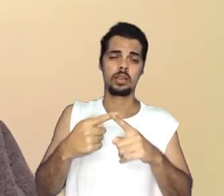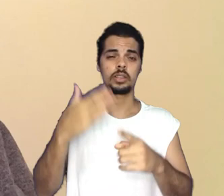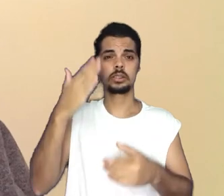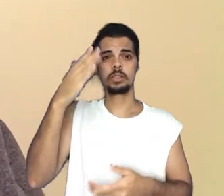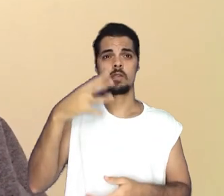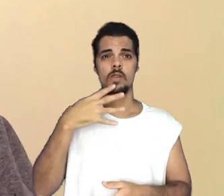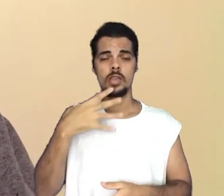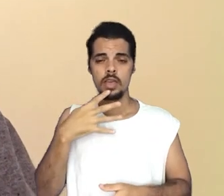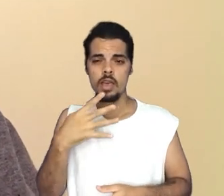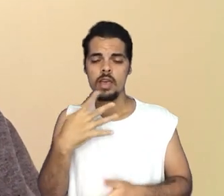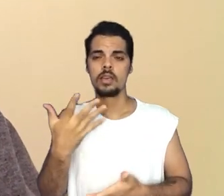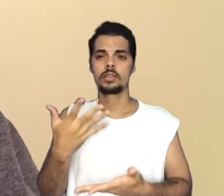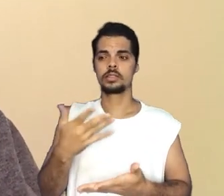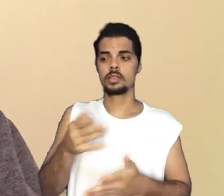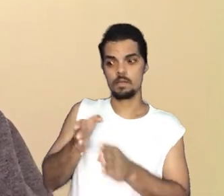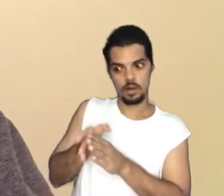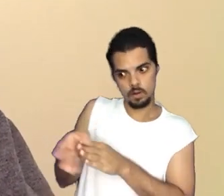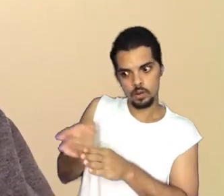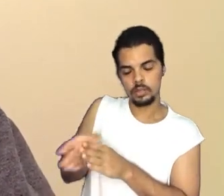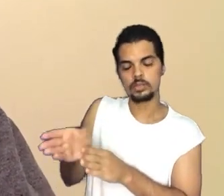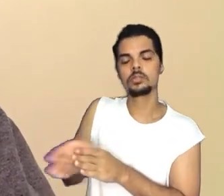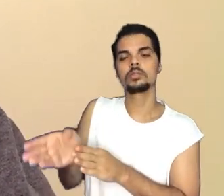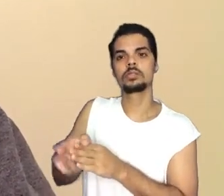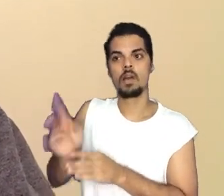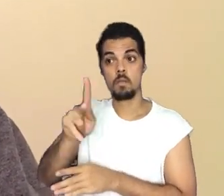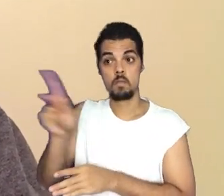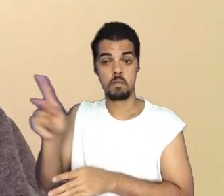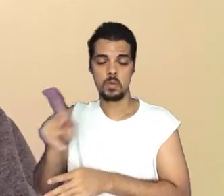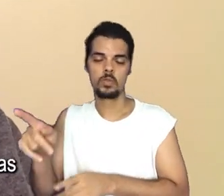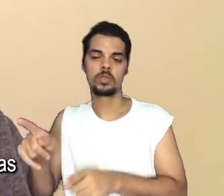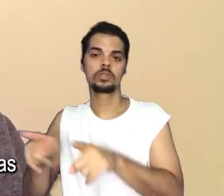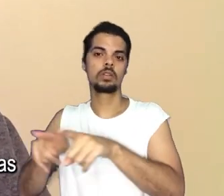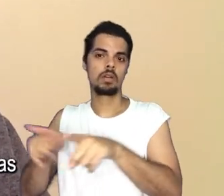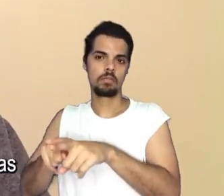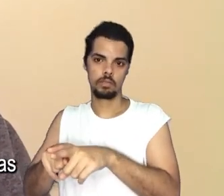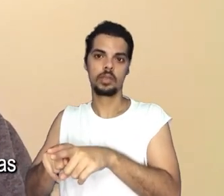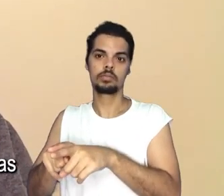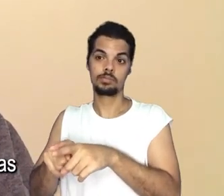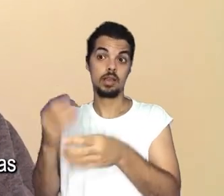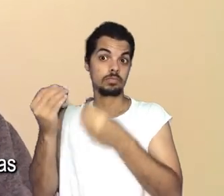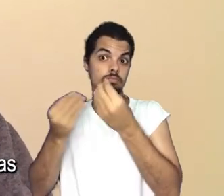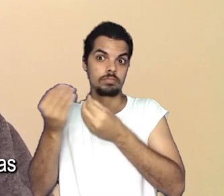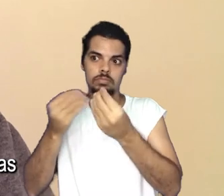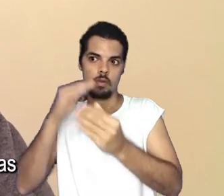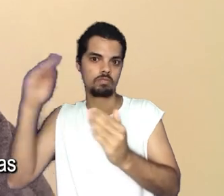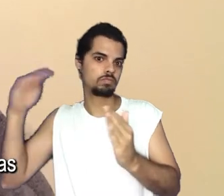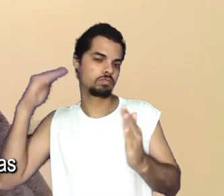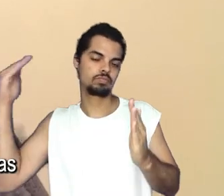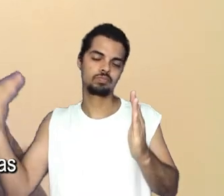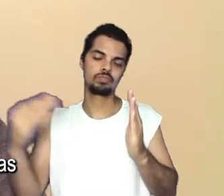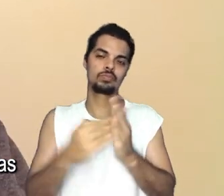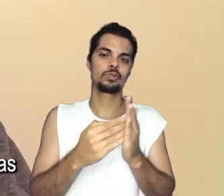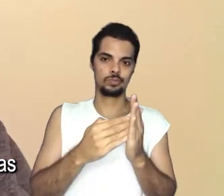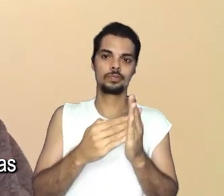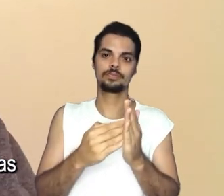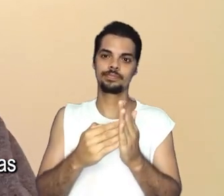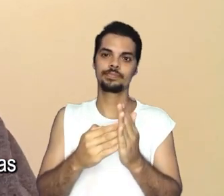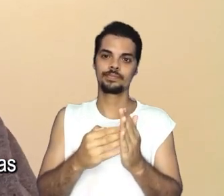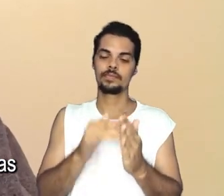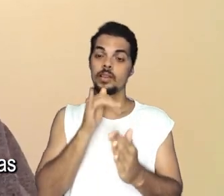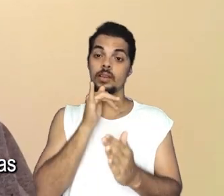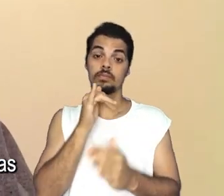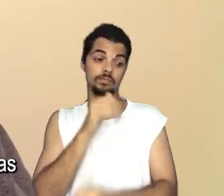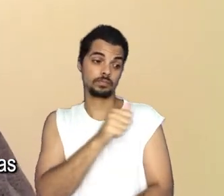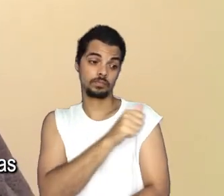público, na rede em si, ele tem muitas obras do Debré. Então, para que os alunos